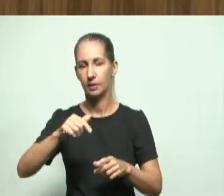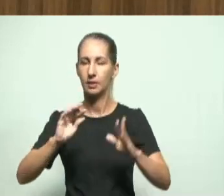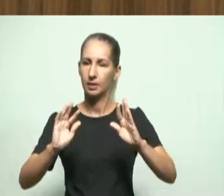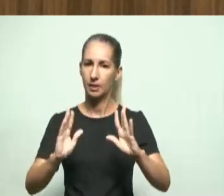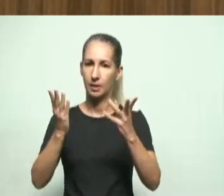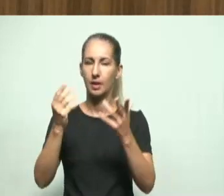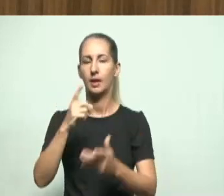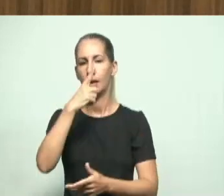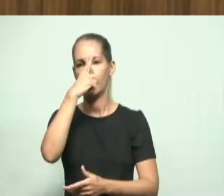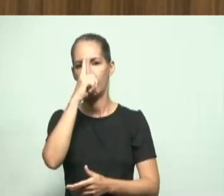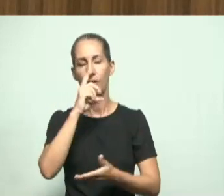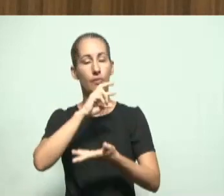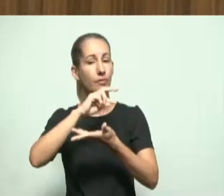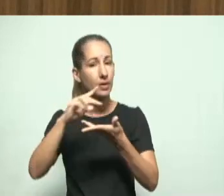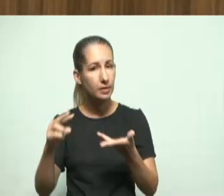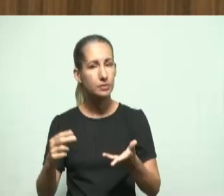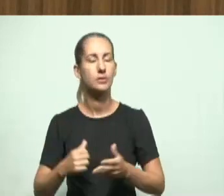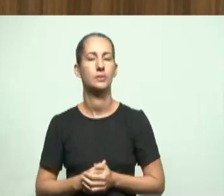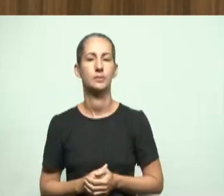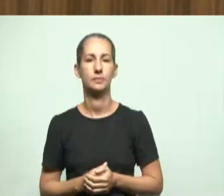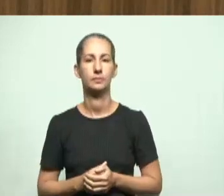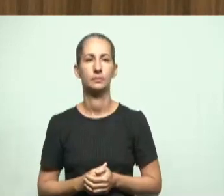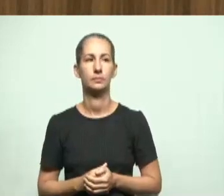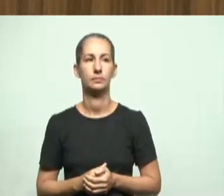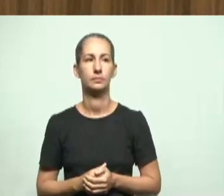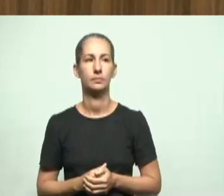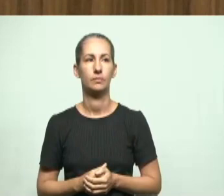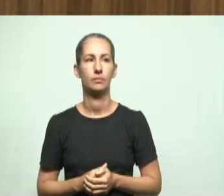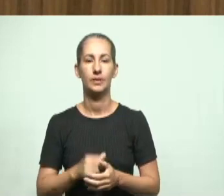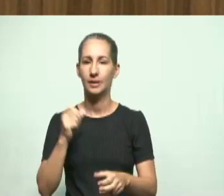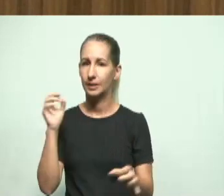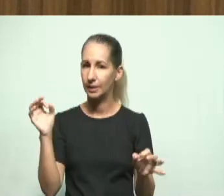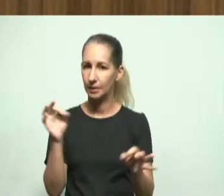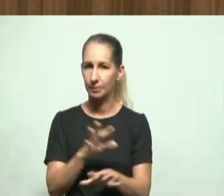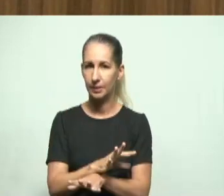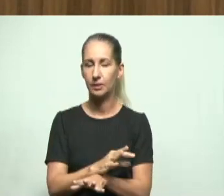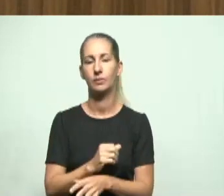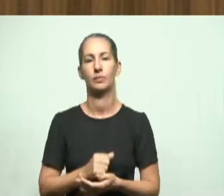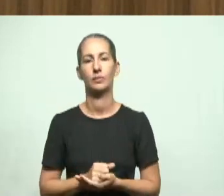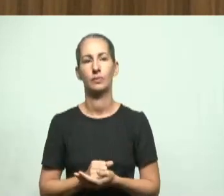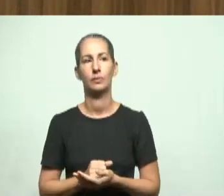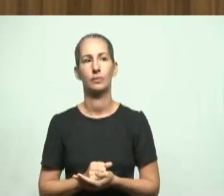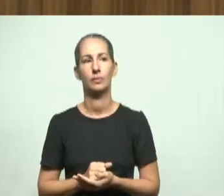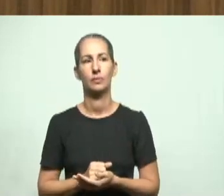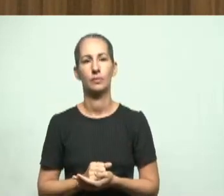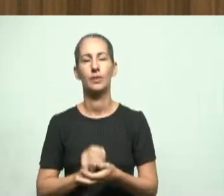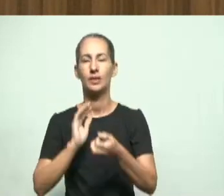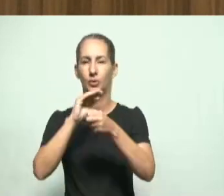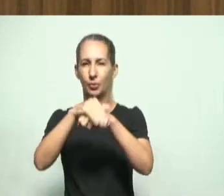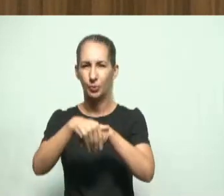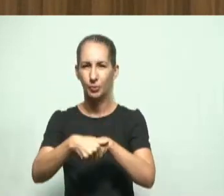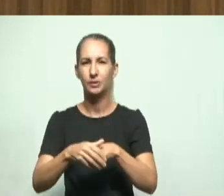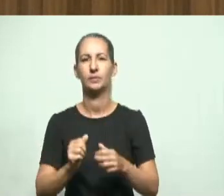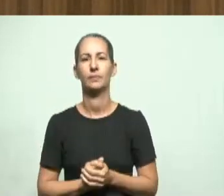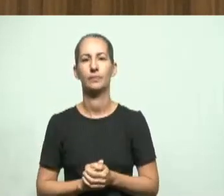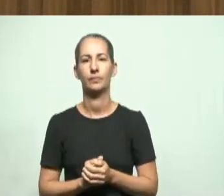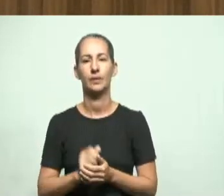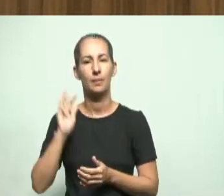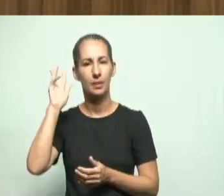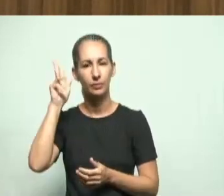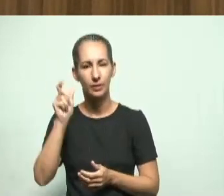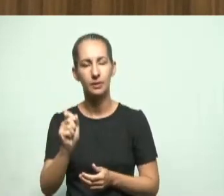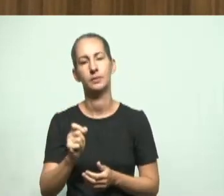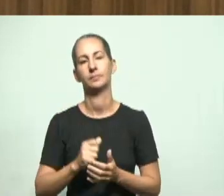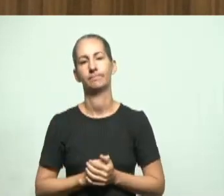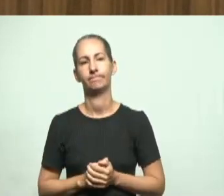Carnaval. Então, são eventos que terminam durando até mais tarde da noite, entrando muitas vezes pela